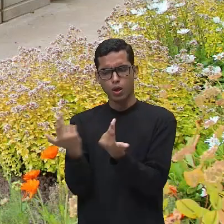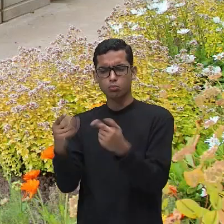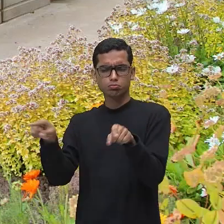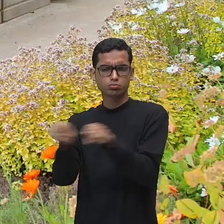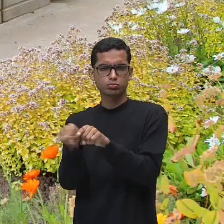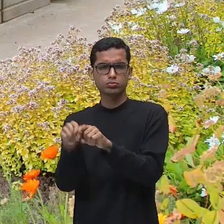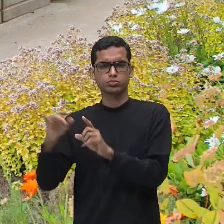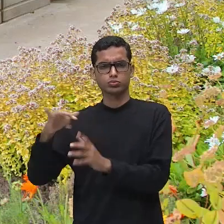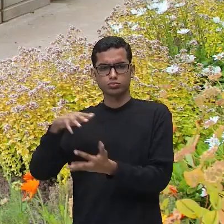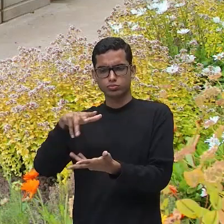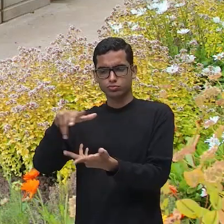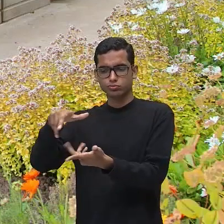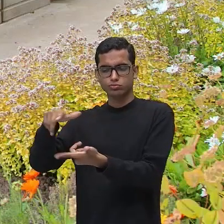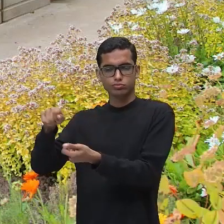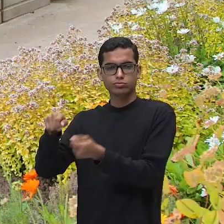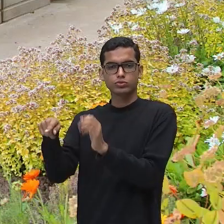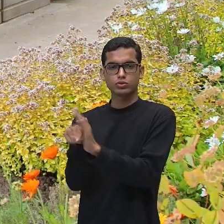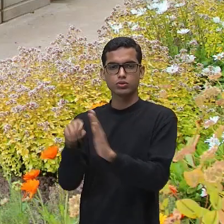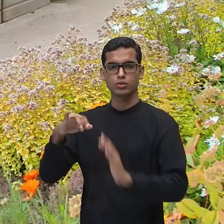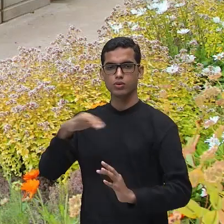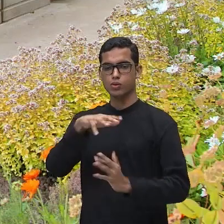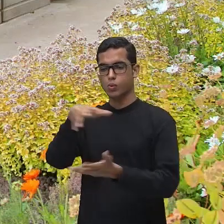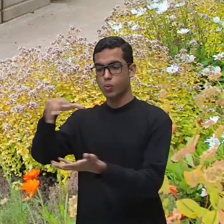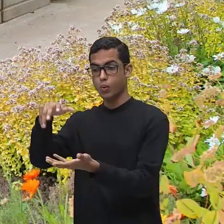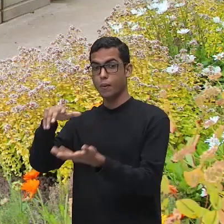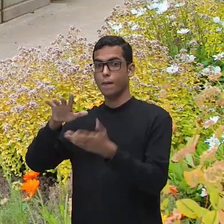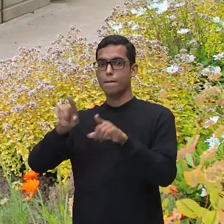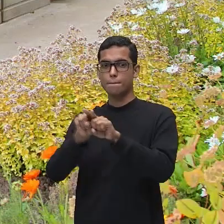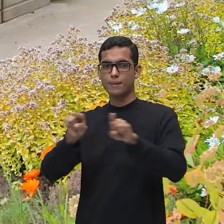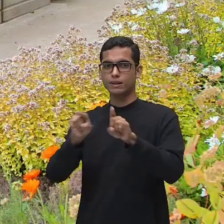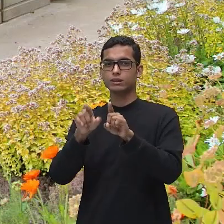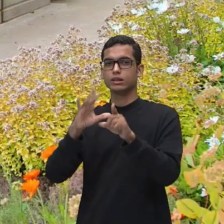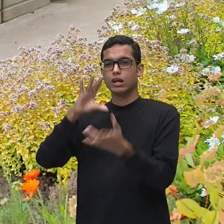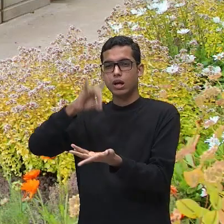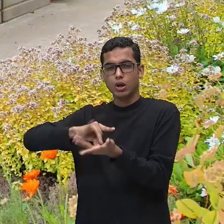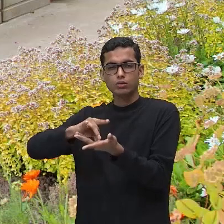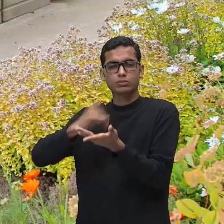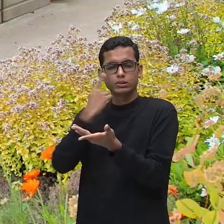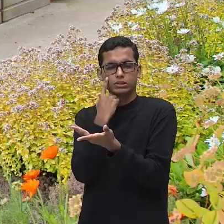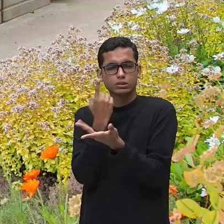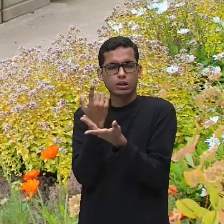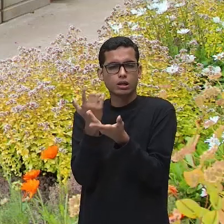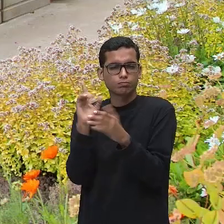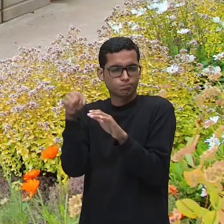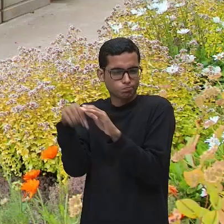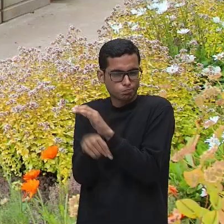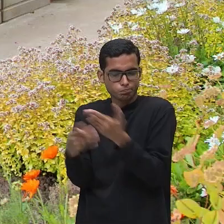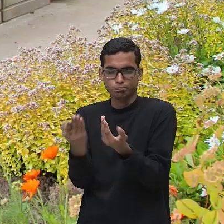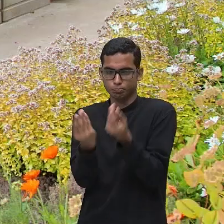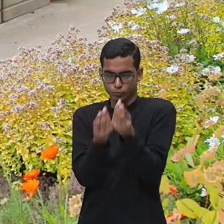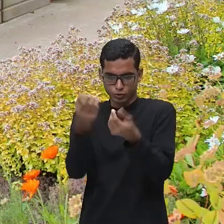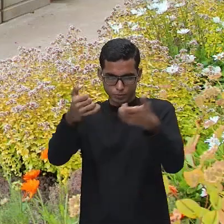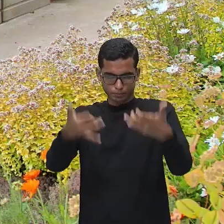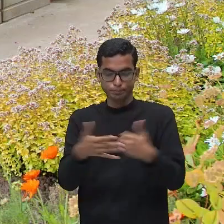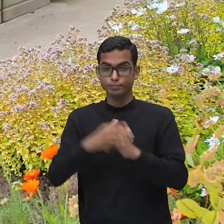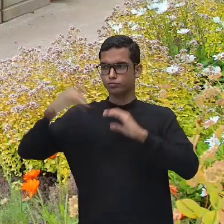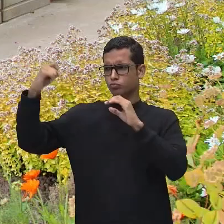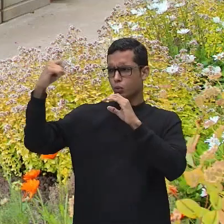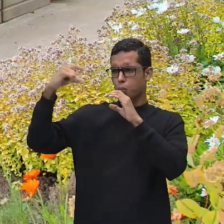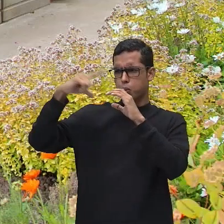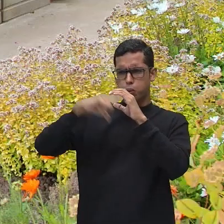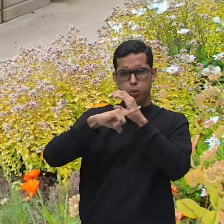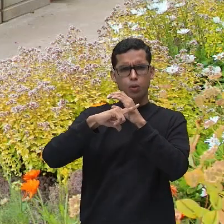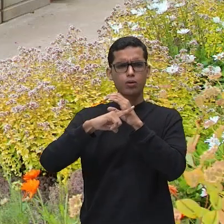mais complexo. É o efeito estufa. O efeito estufa, ele é